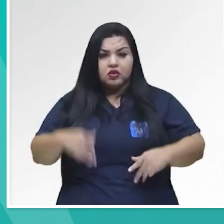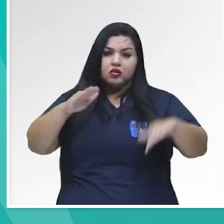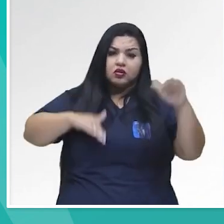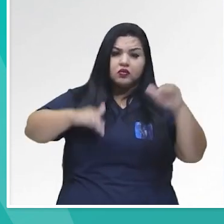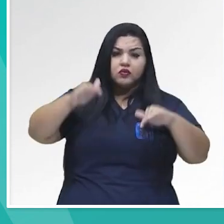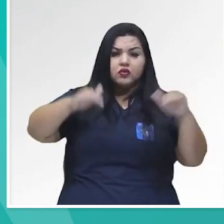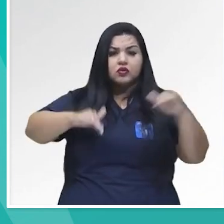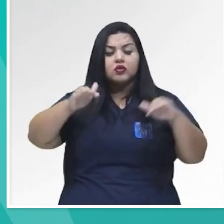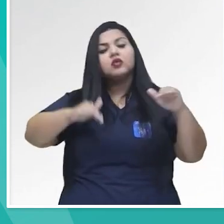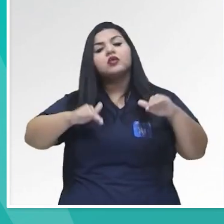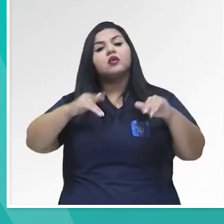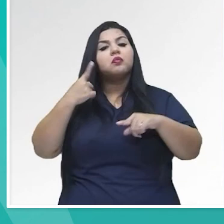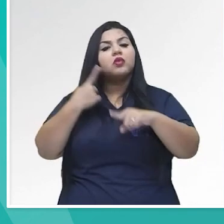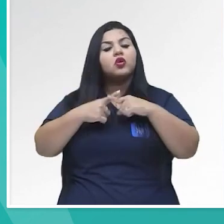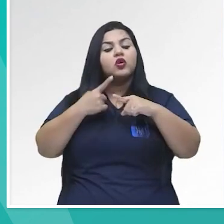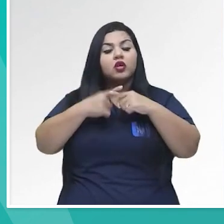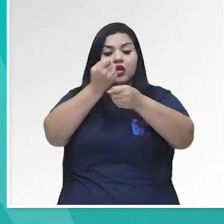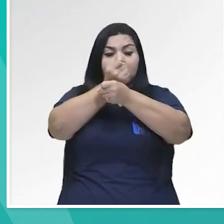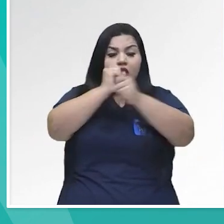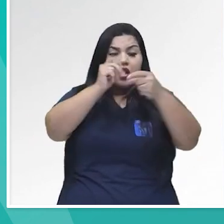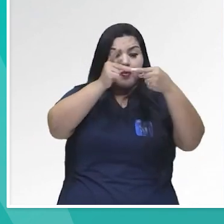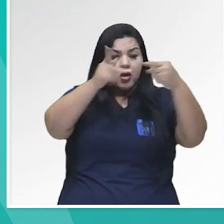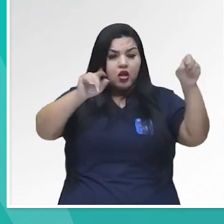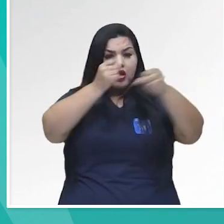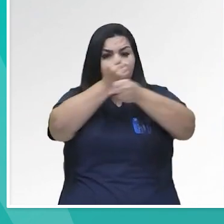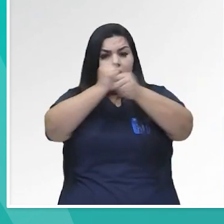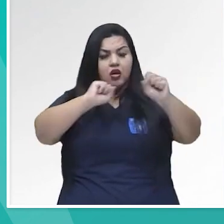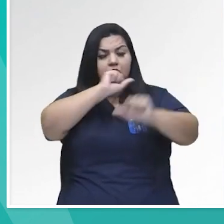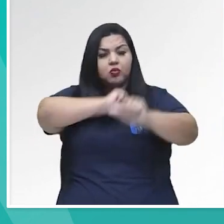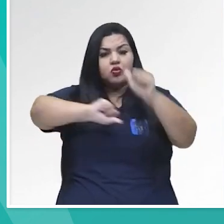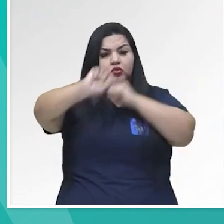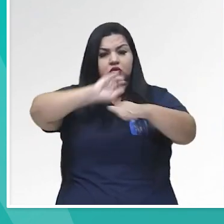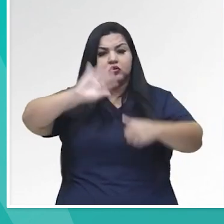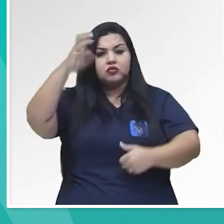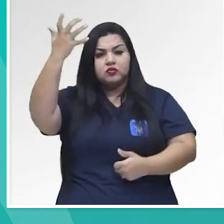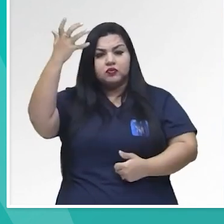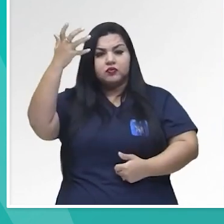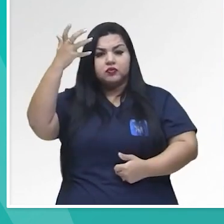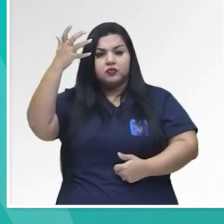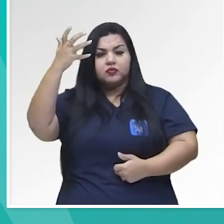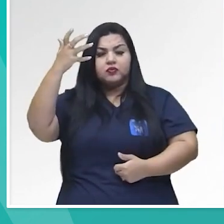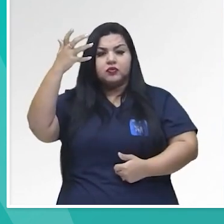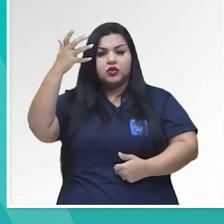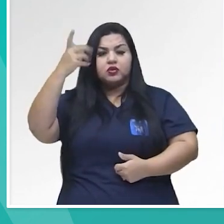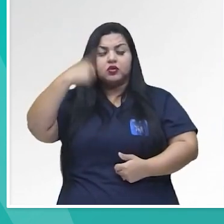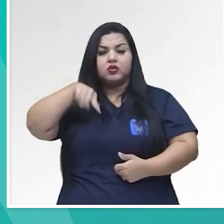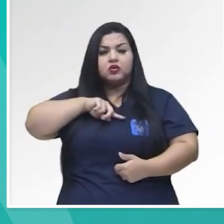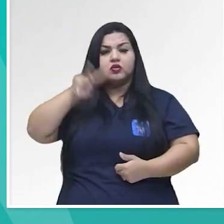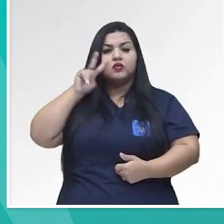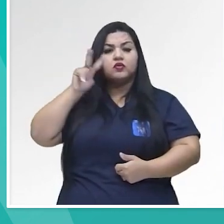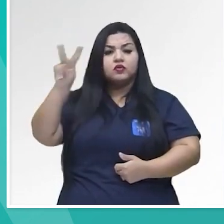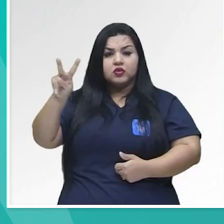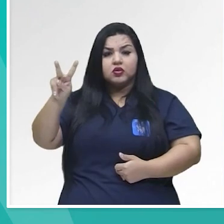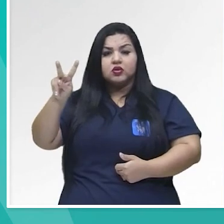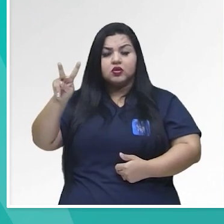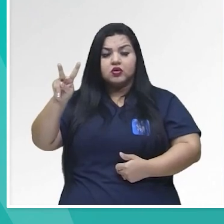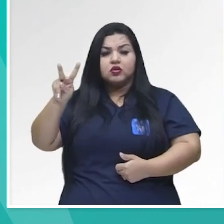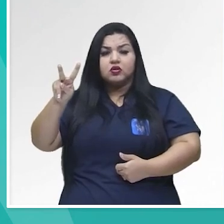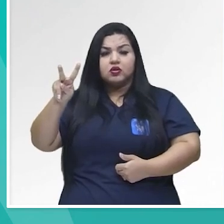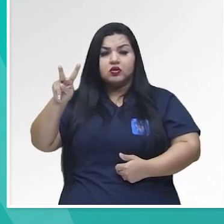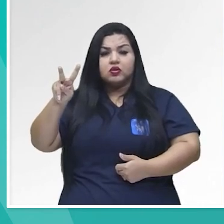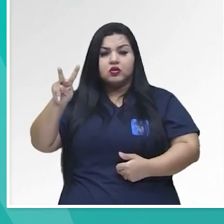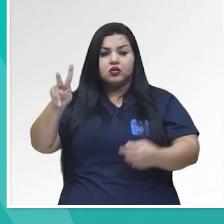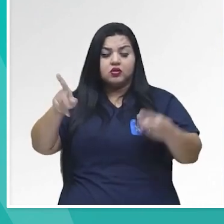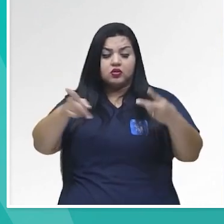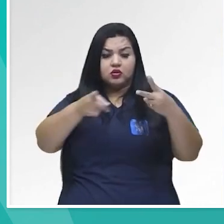vezes foi por quebra de alguns paradigmas que as mudanças ocorreram, né? E aqui a gente viu 2 paradigmas ao longo dessa aula, né?